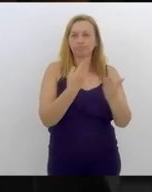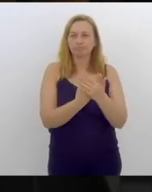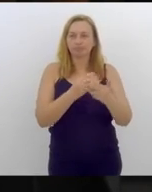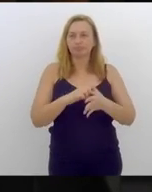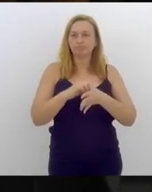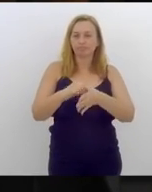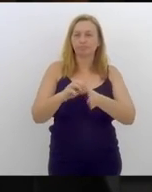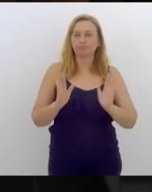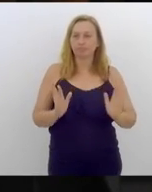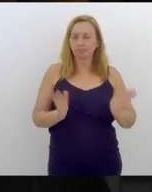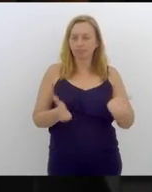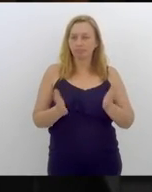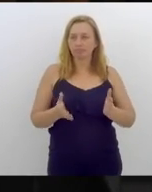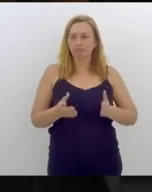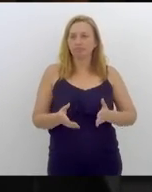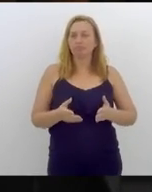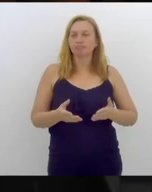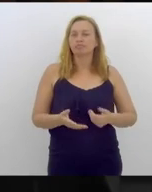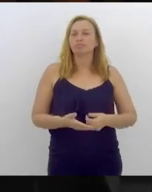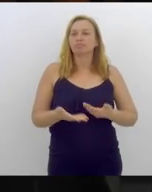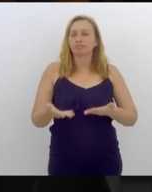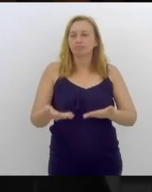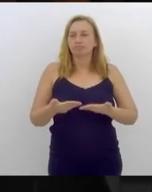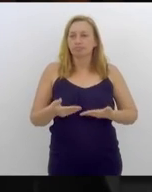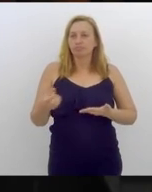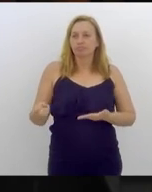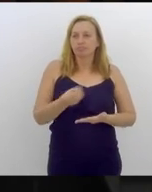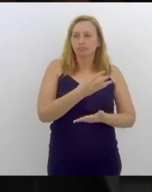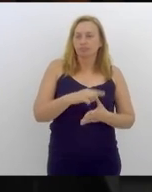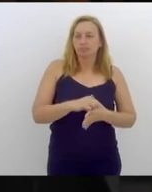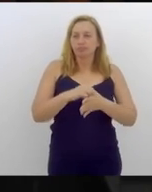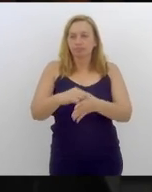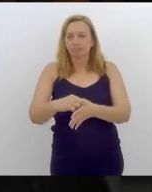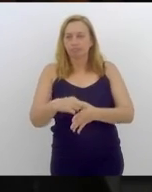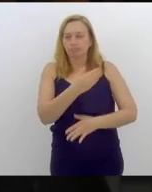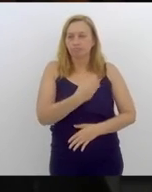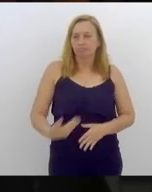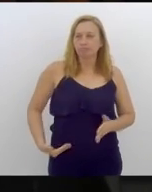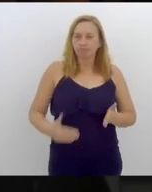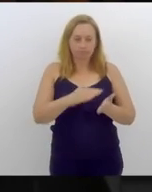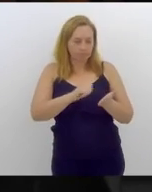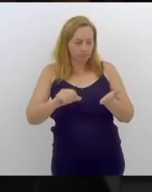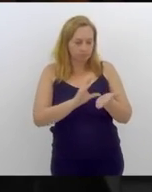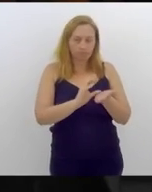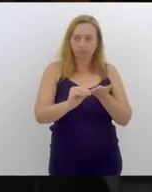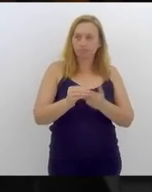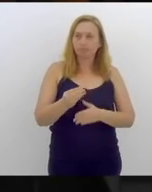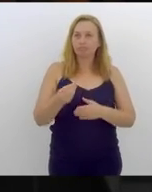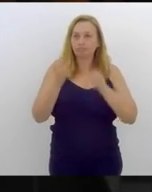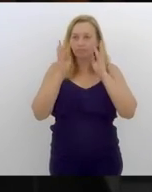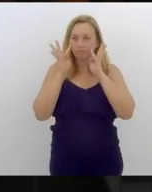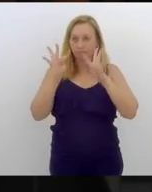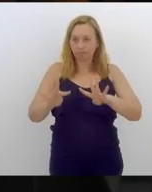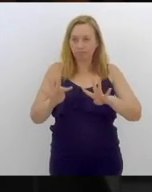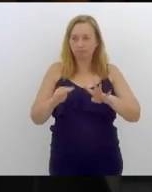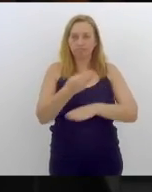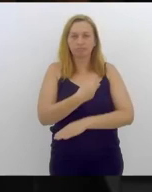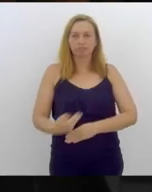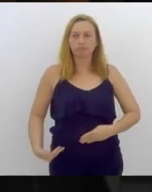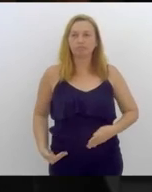recebeu hoje a posição do novo líder do governo que ele vai solicitar a retirada de pauta eu quero fazer um alerta ao governo